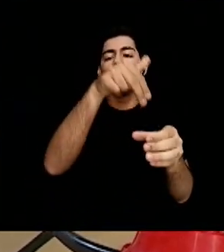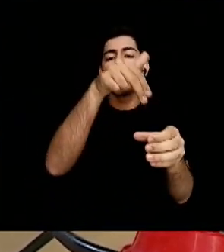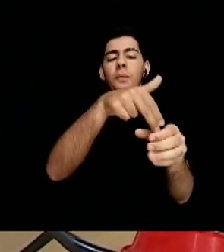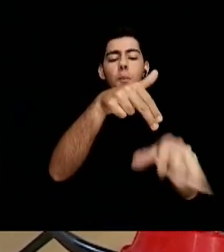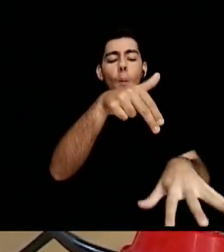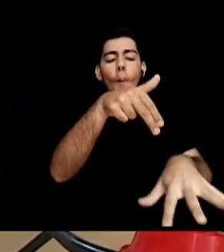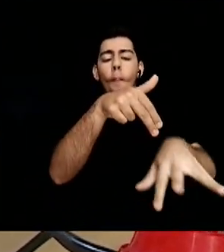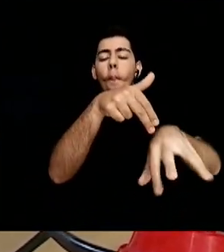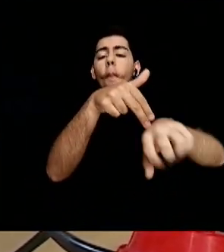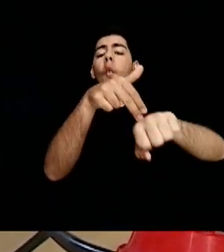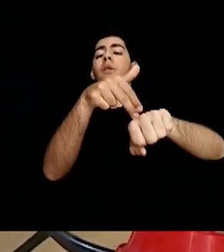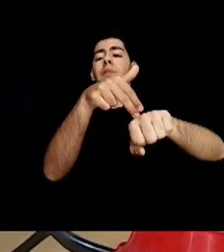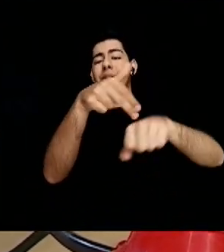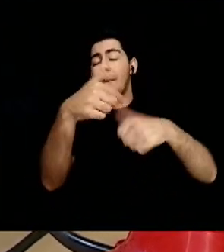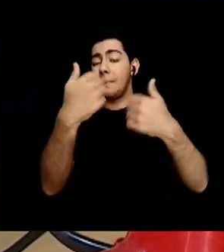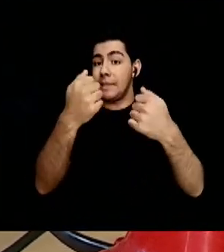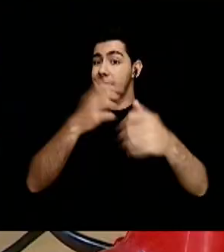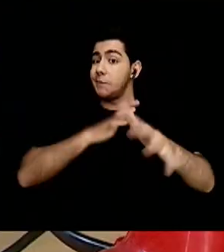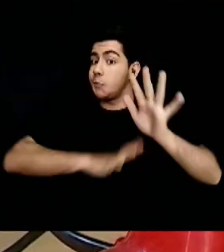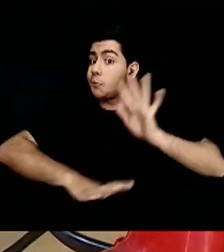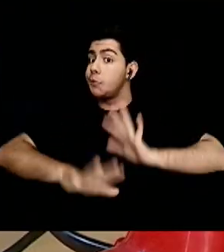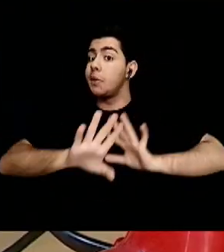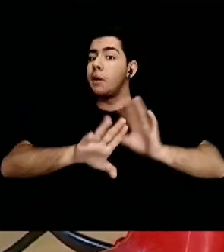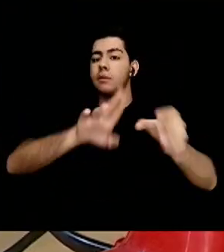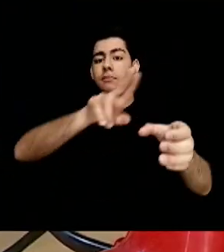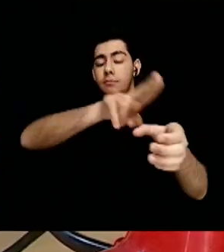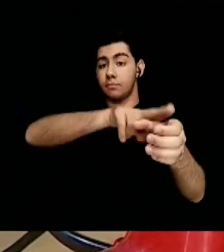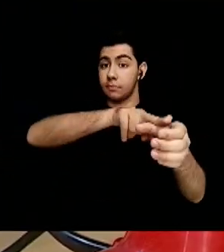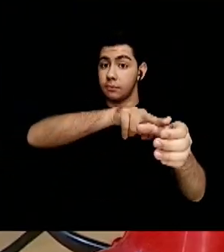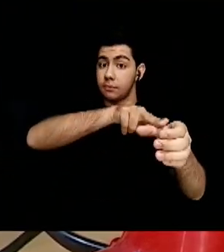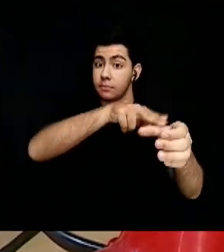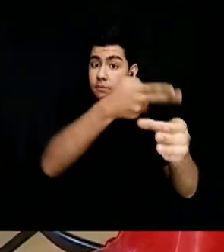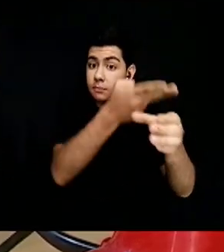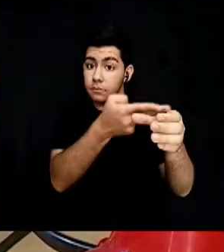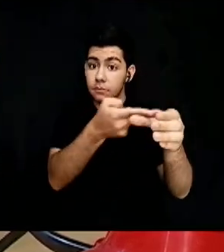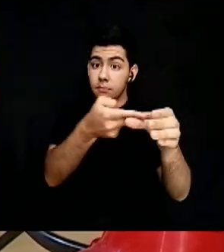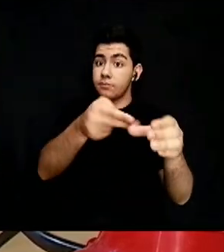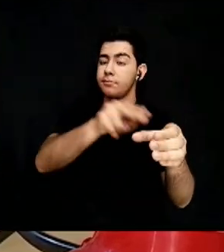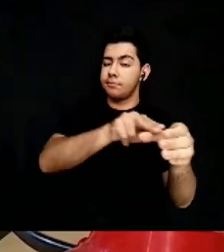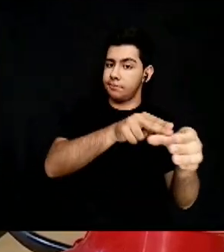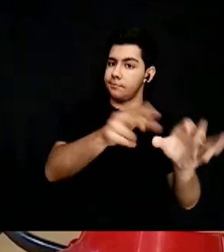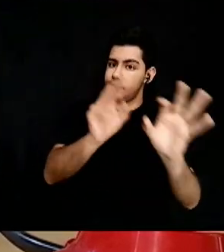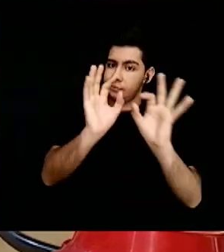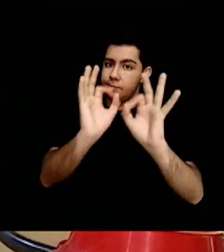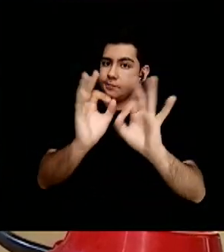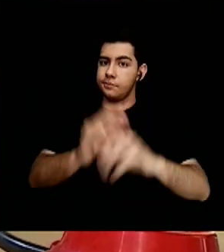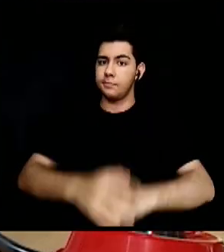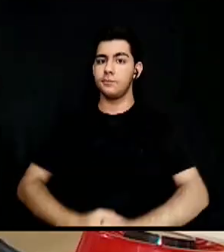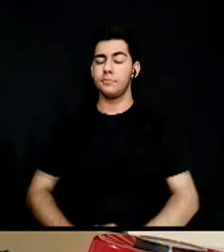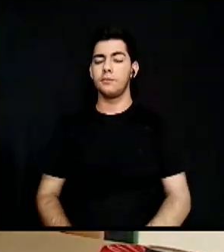Então, às vezes eu tiro um pouquinho o excesso ali no paninho, tá?